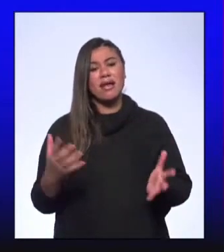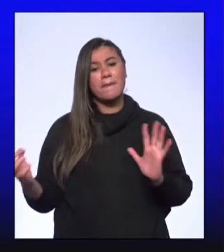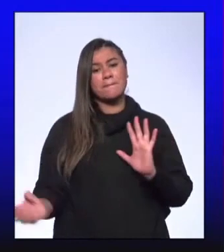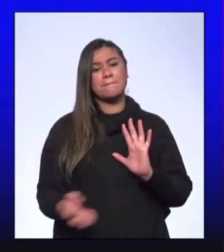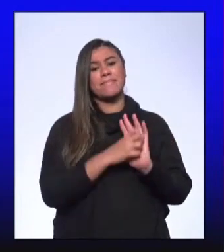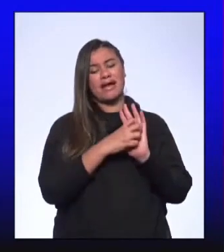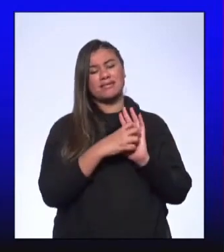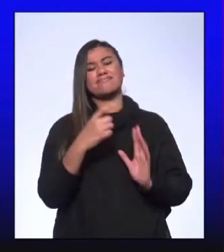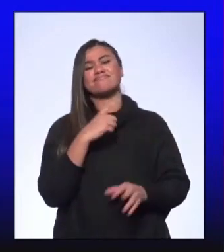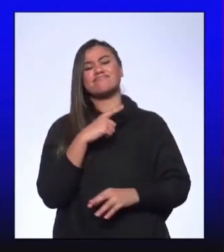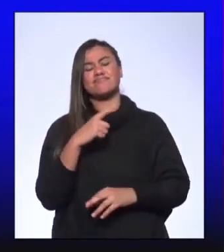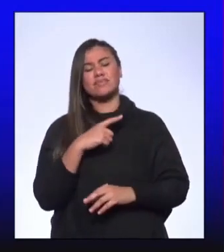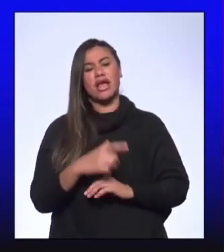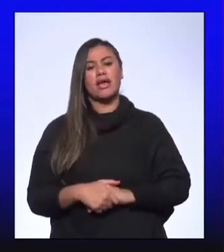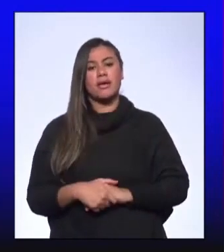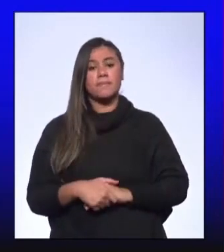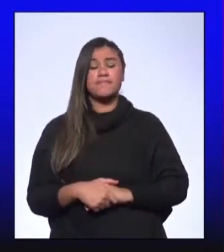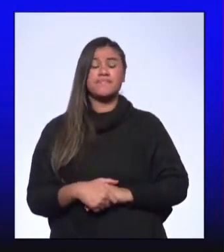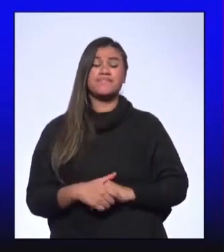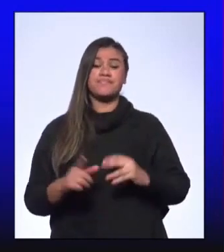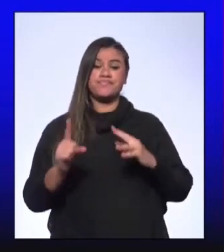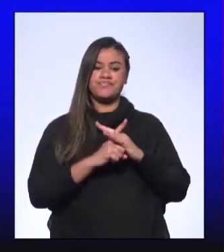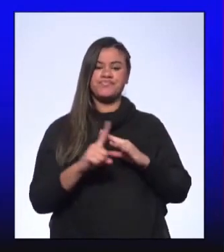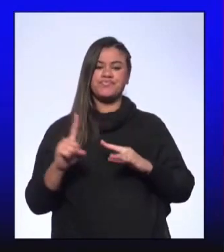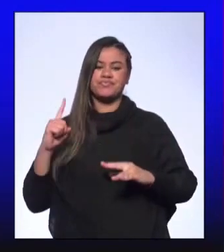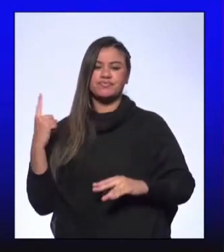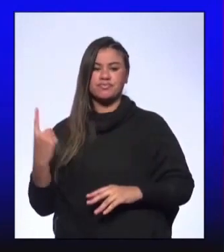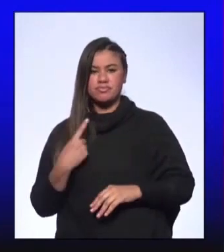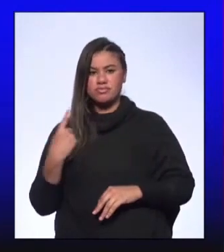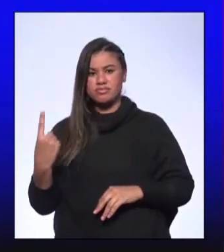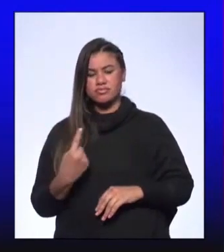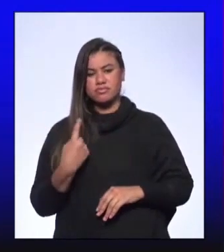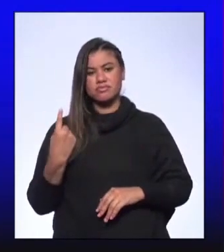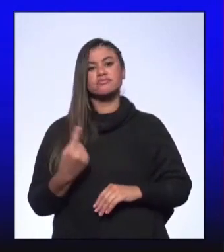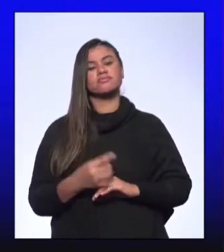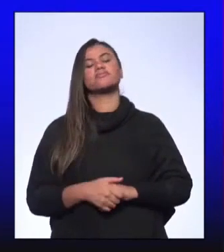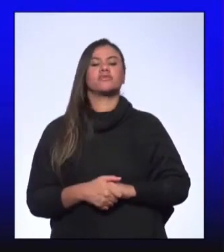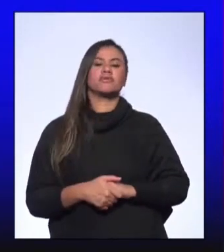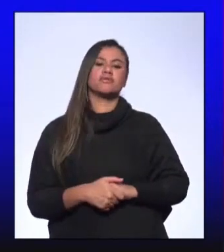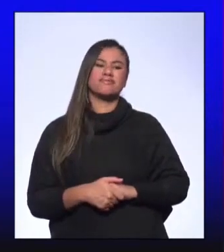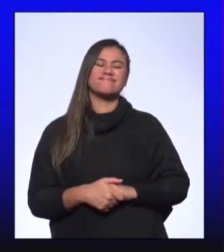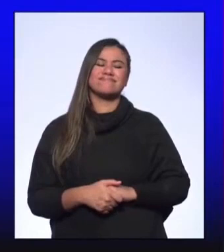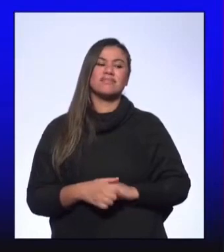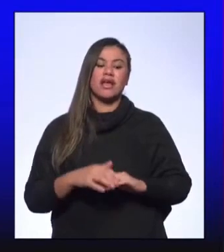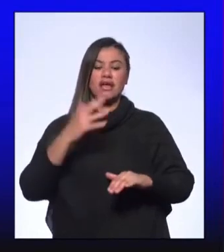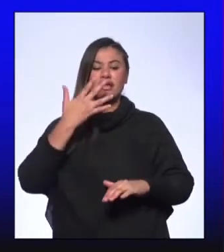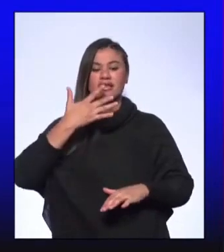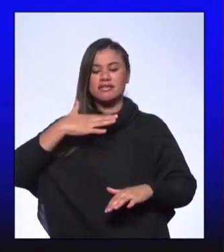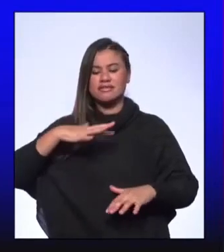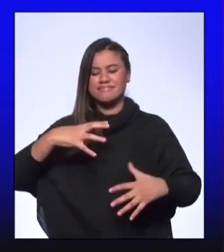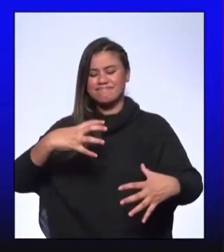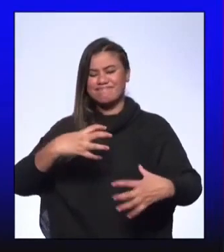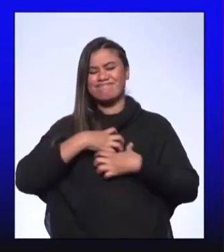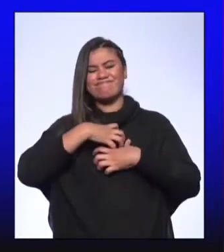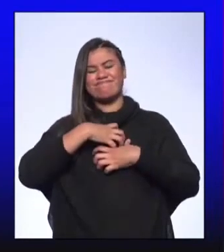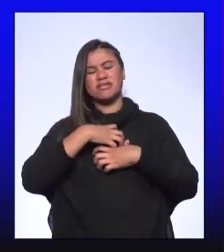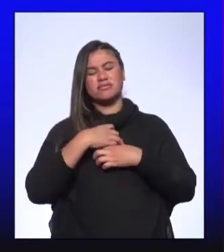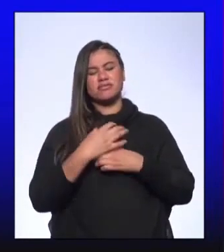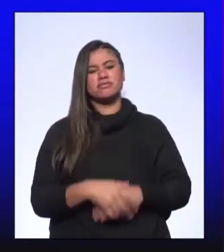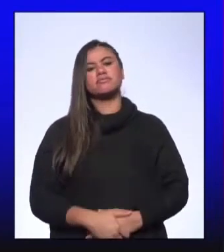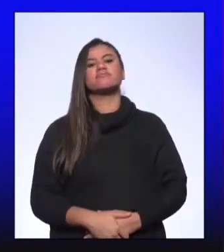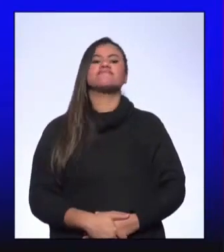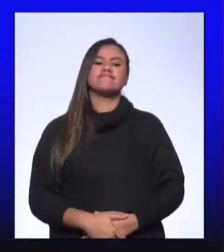impacto muito grande, e o próprio isolamento social que isso provoca nas crianças, além de todos esses